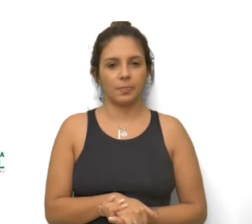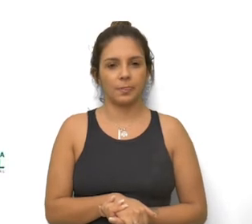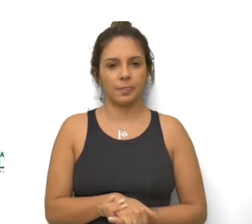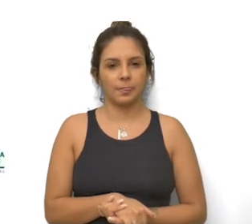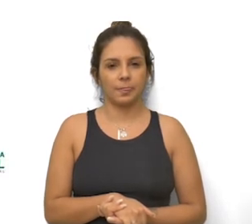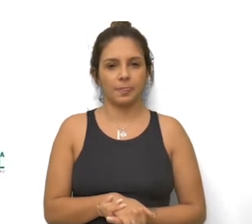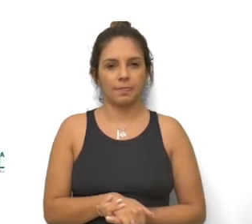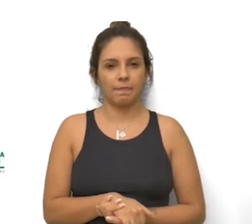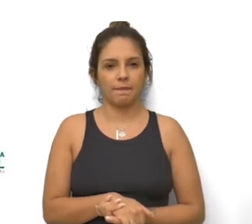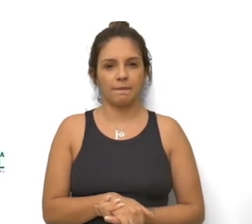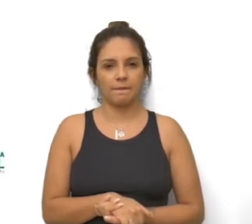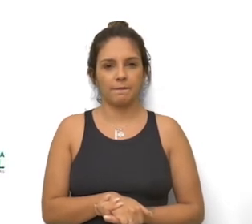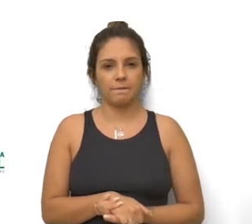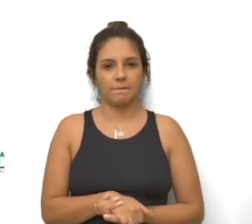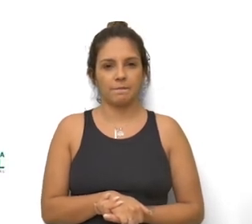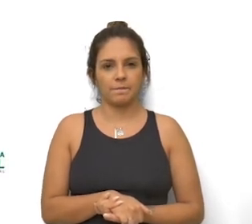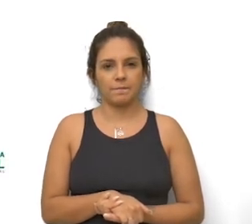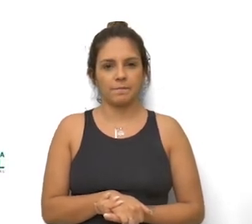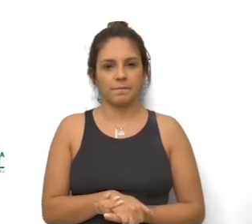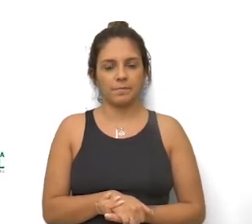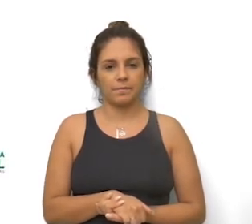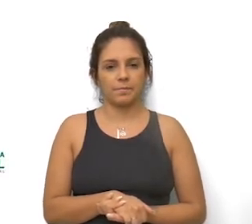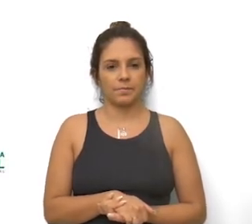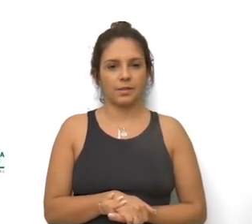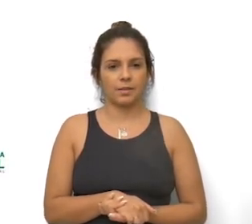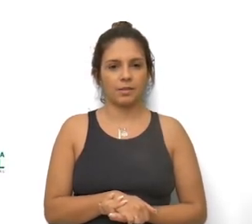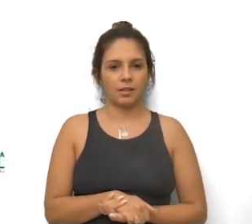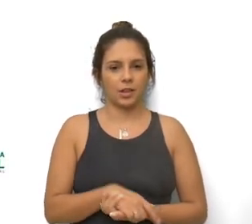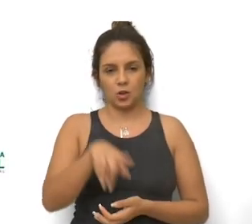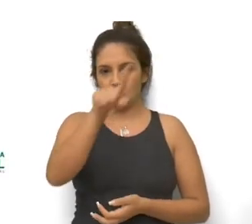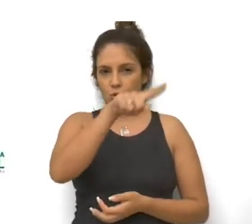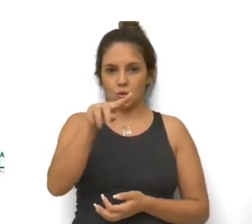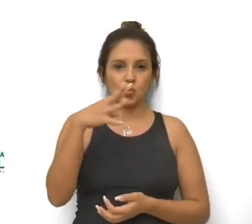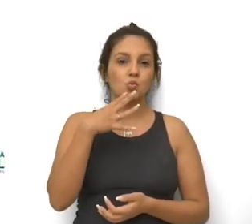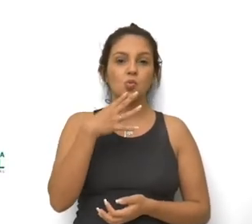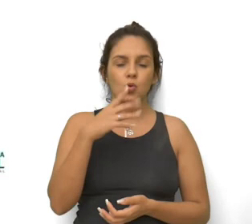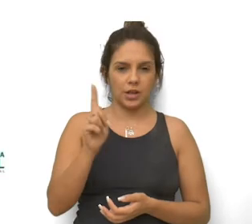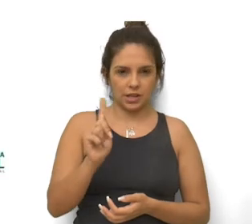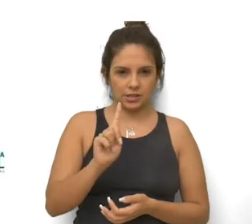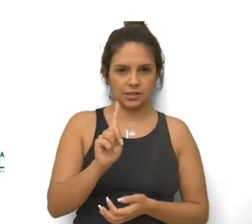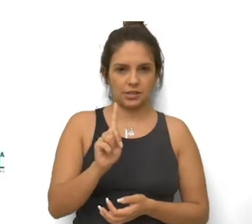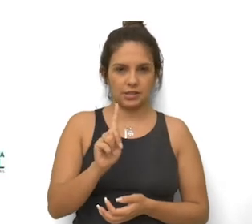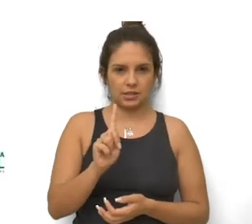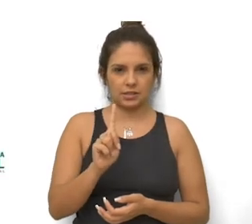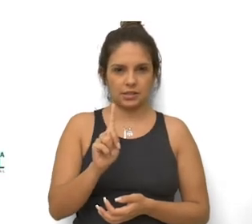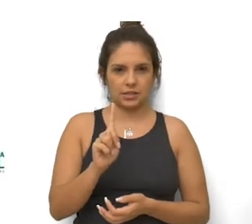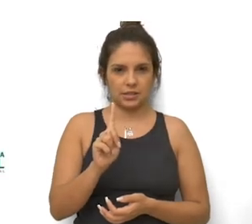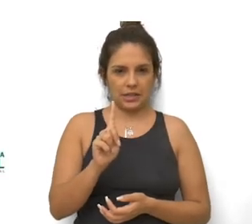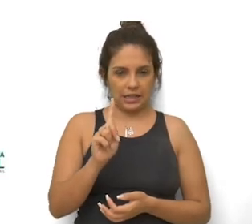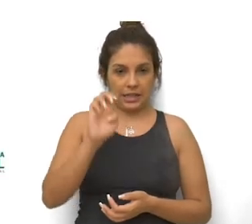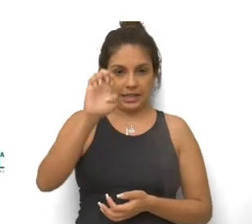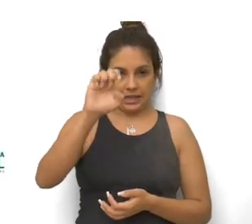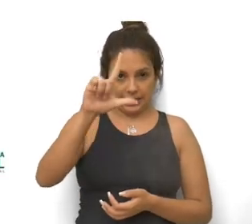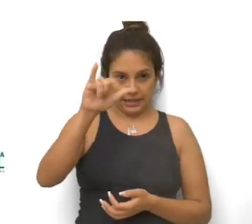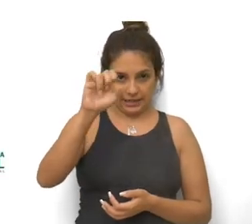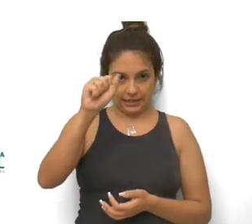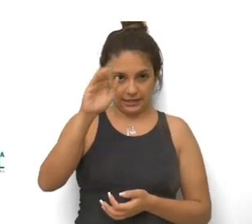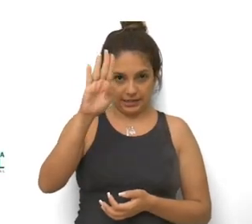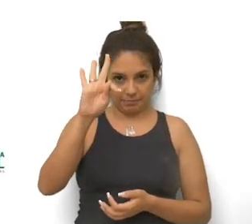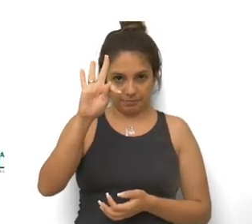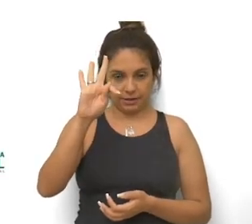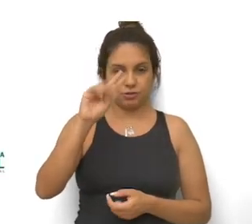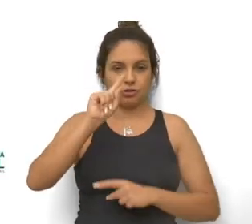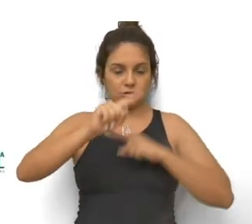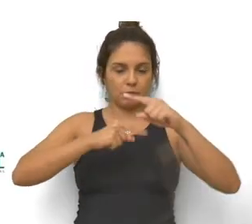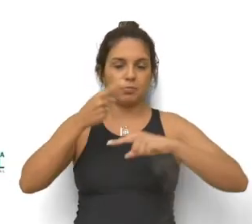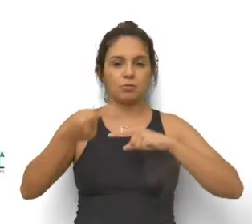Eu gostaria só de fazer uma emendinha assim, para quem não conhece a vida da Elizabeth, né? Que depois daquele